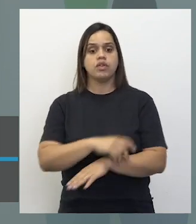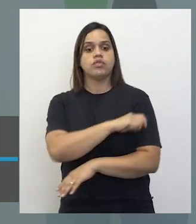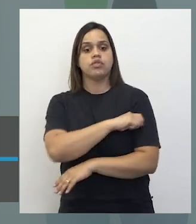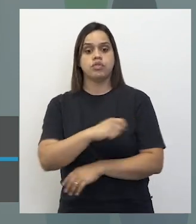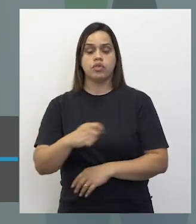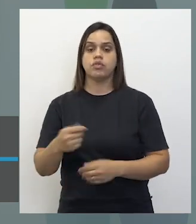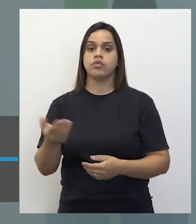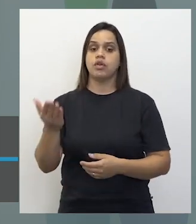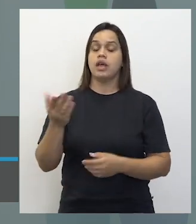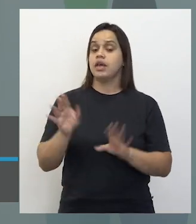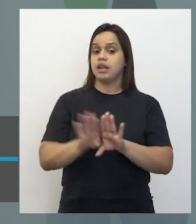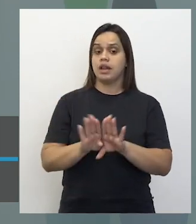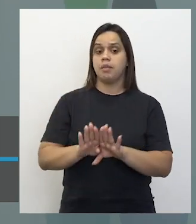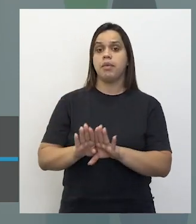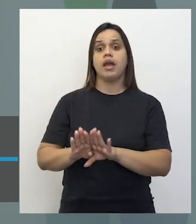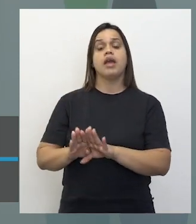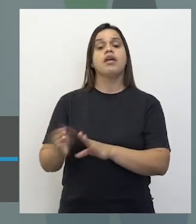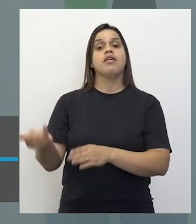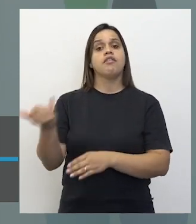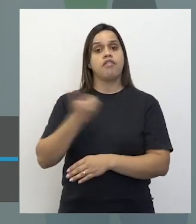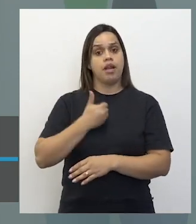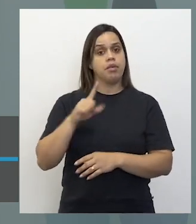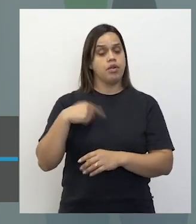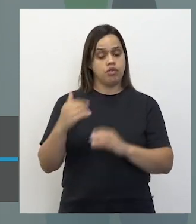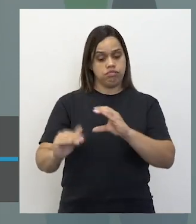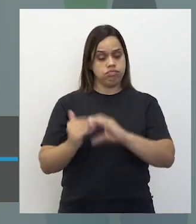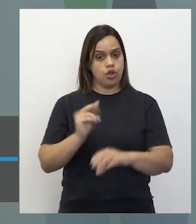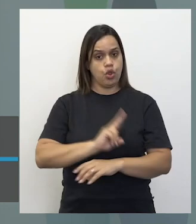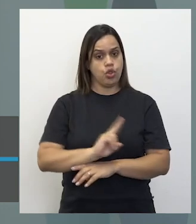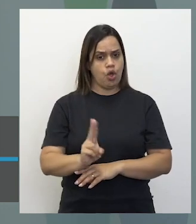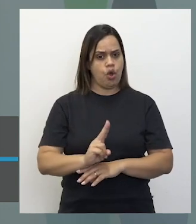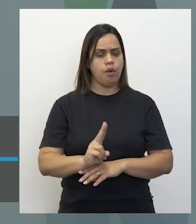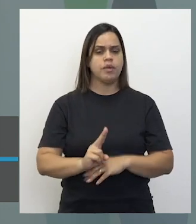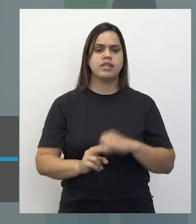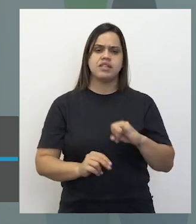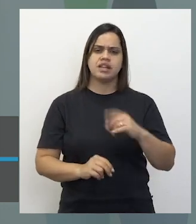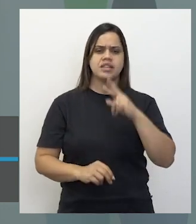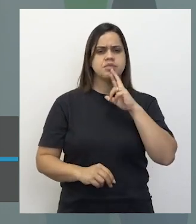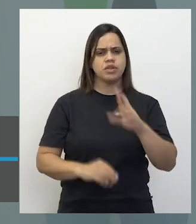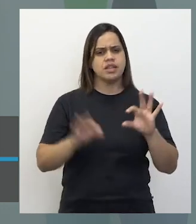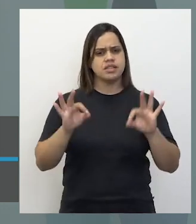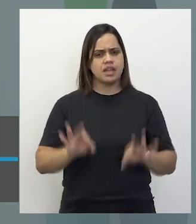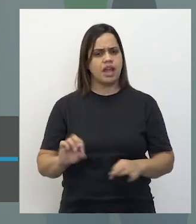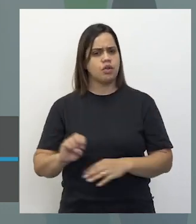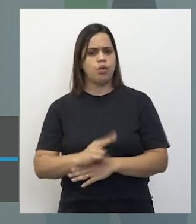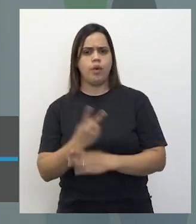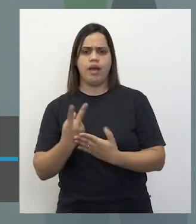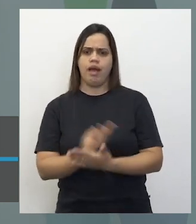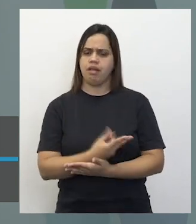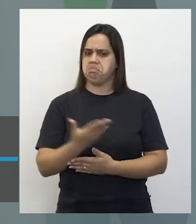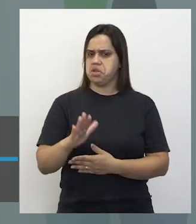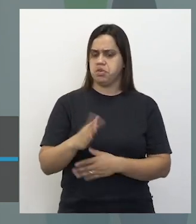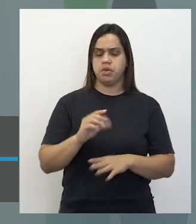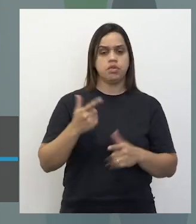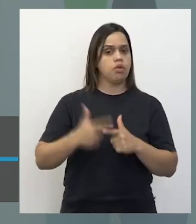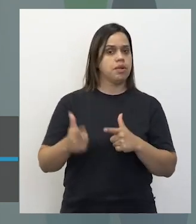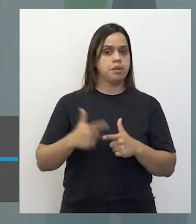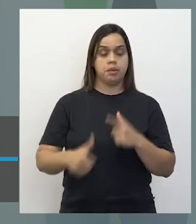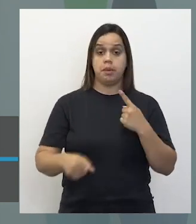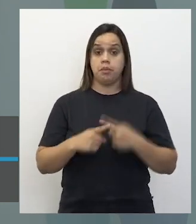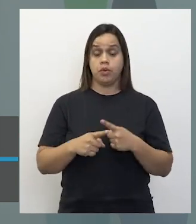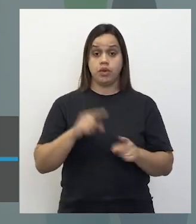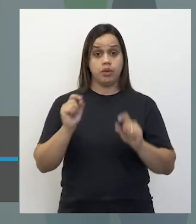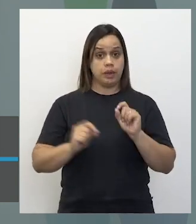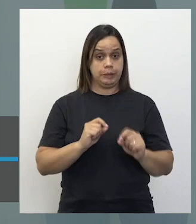alunos, tragam o nome deles para a gente trazer na aula também, a participação. Se eles responderem certo ou errado, mais ou menos, não importa, porque